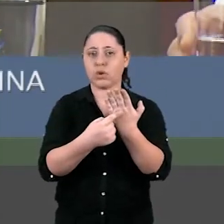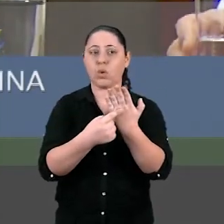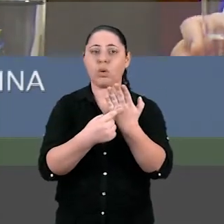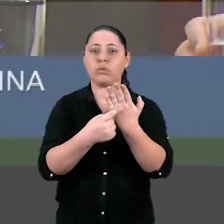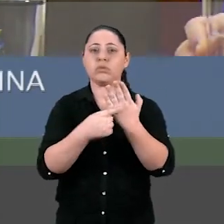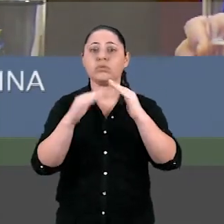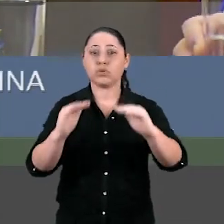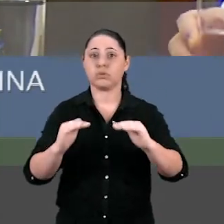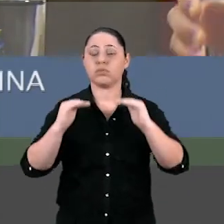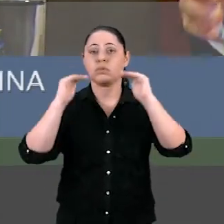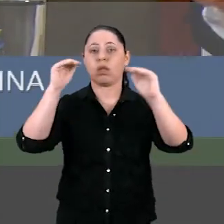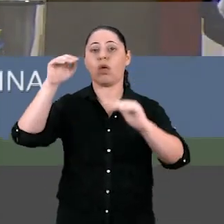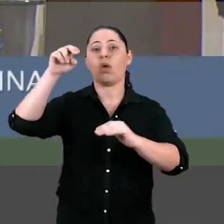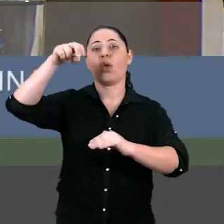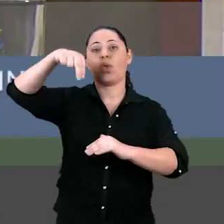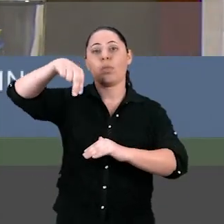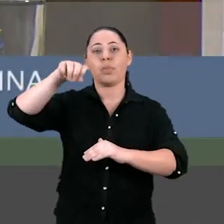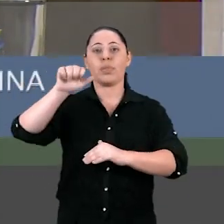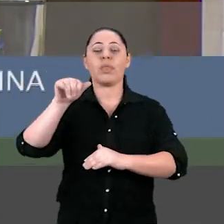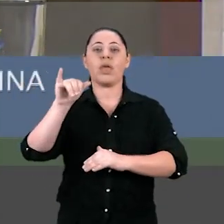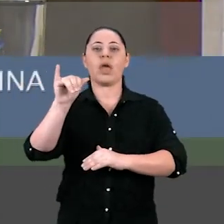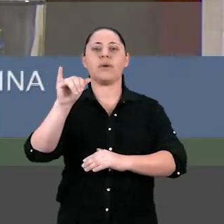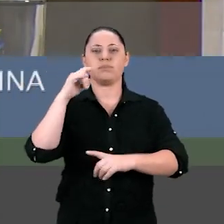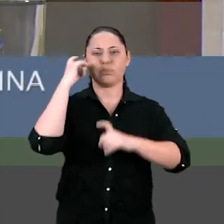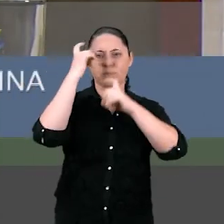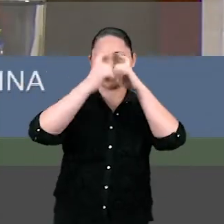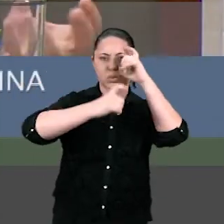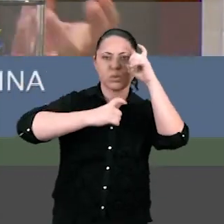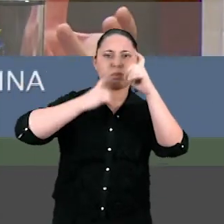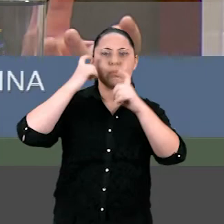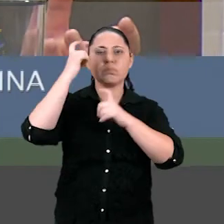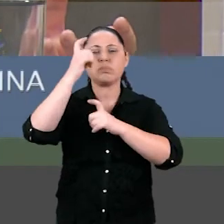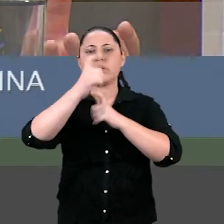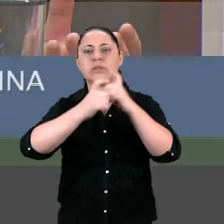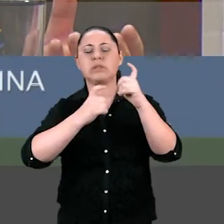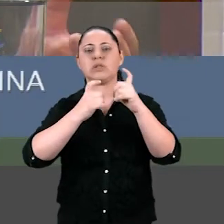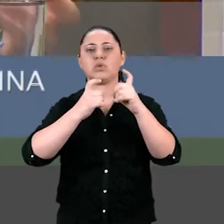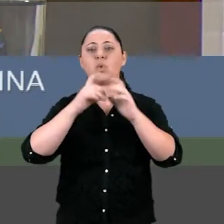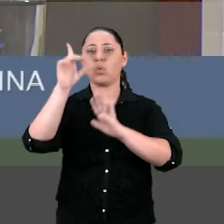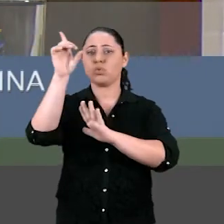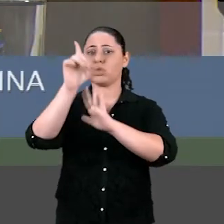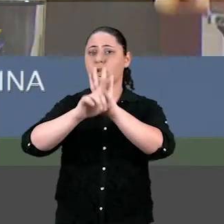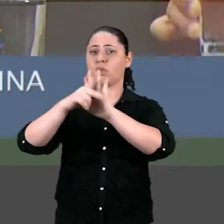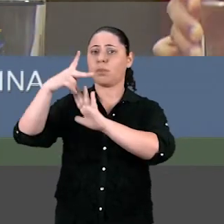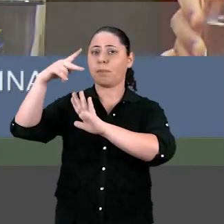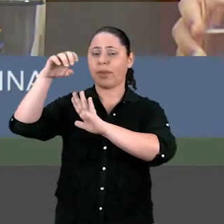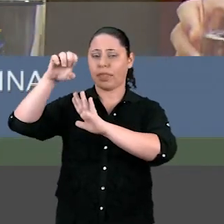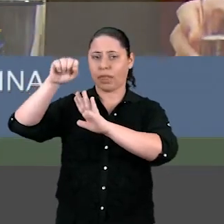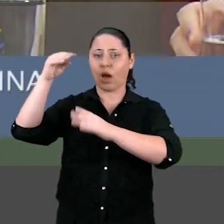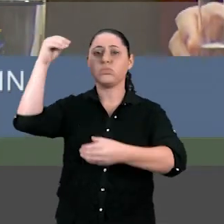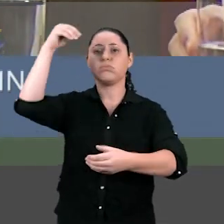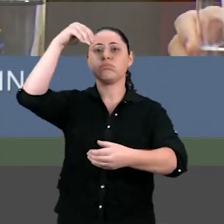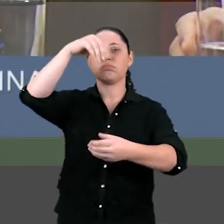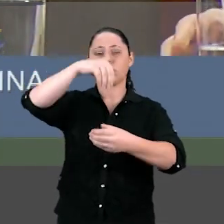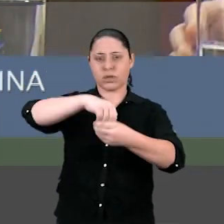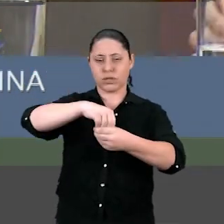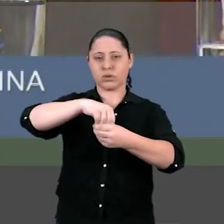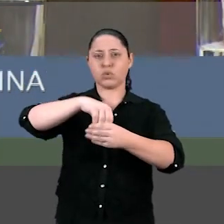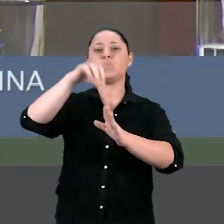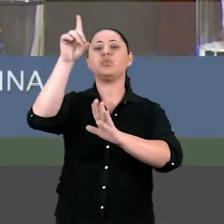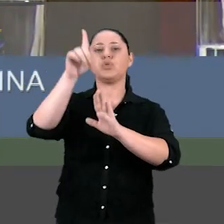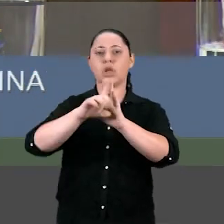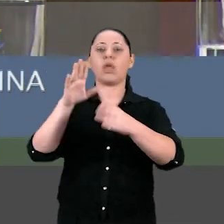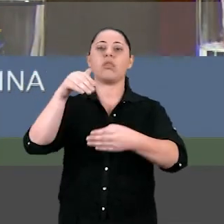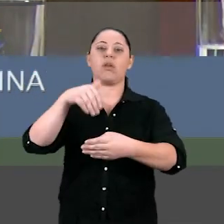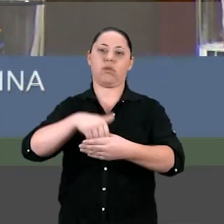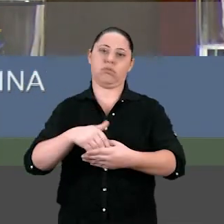O desembargador Ney, preocupado com a intervenção do direito penal dentro do processo eleitoral, do